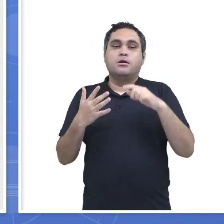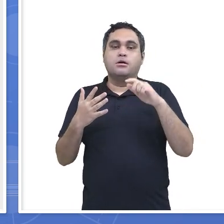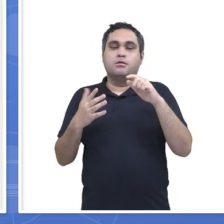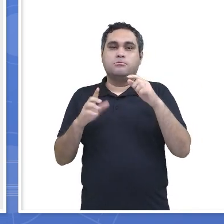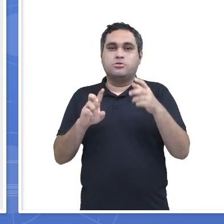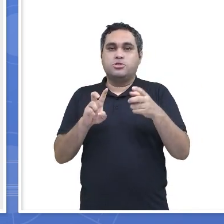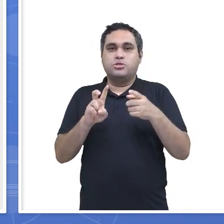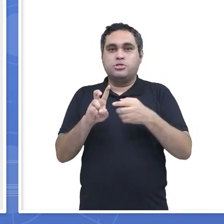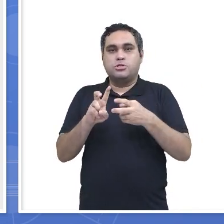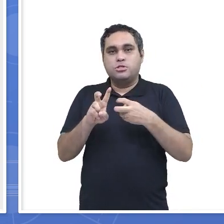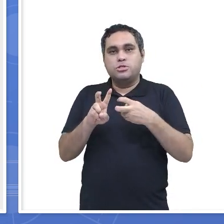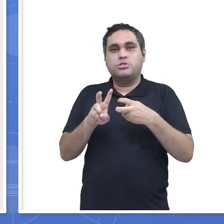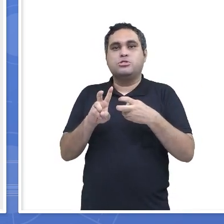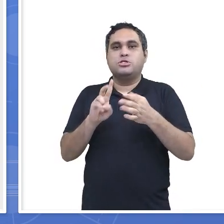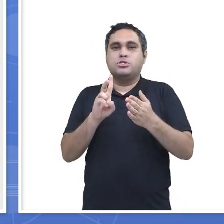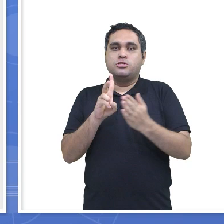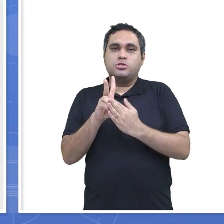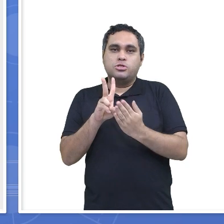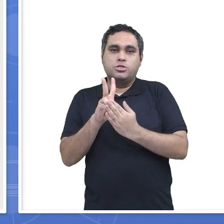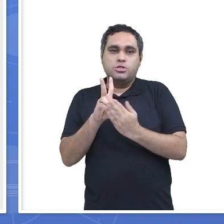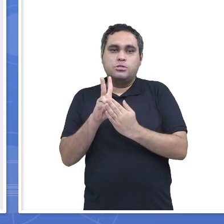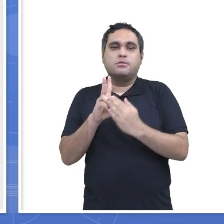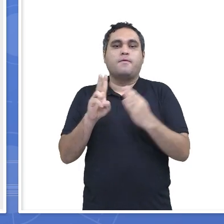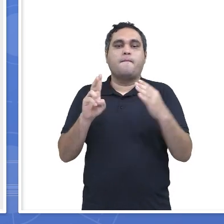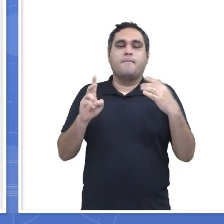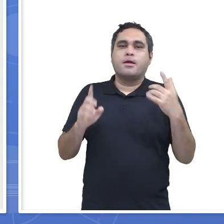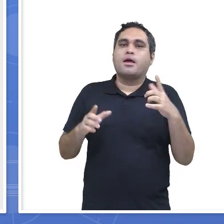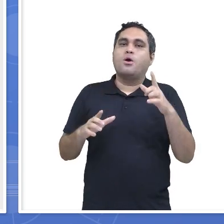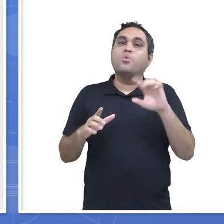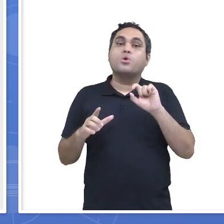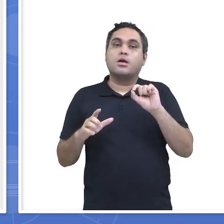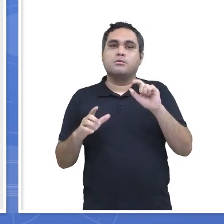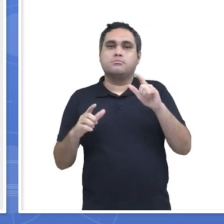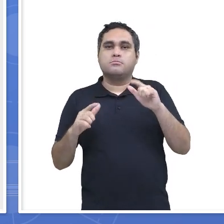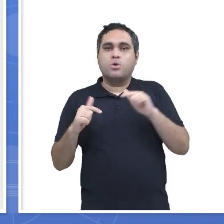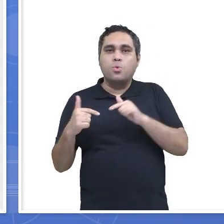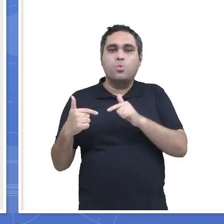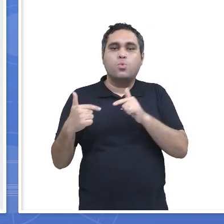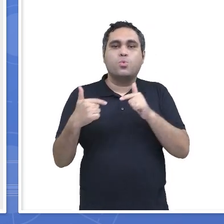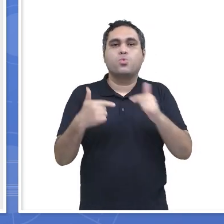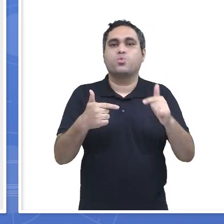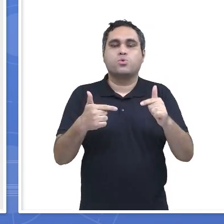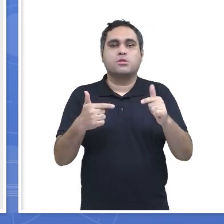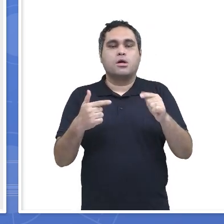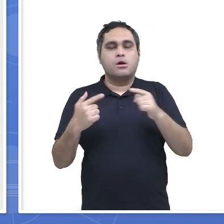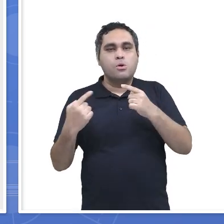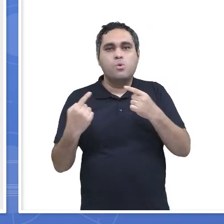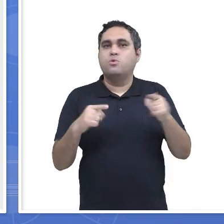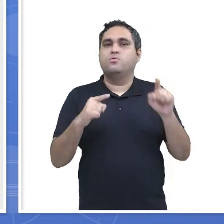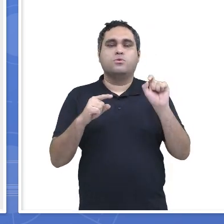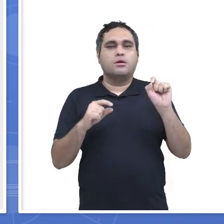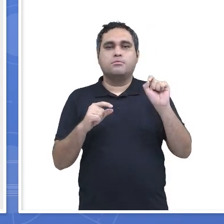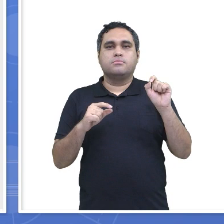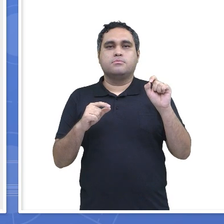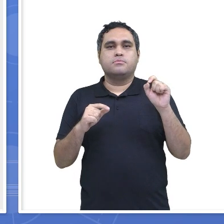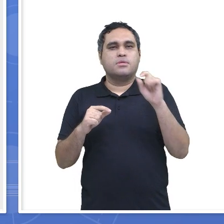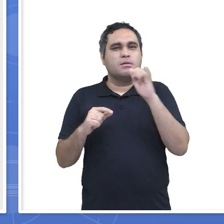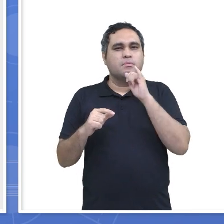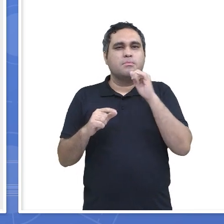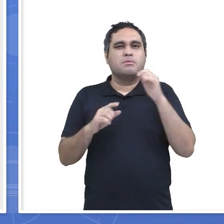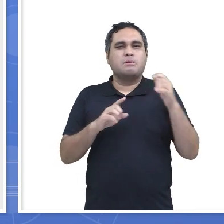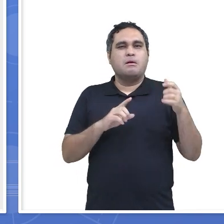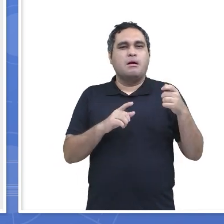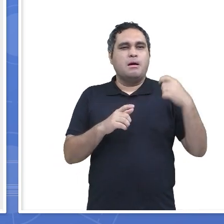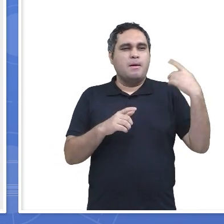que são organizações indígenas do país contra as ameaças e agressões aos